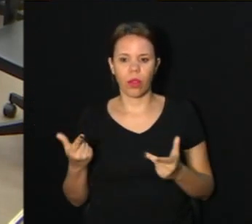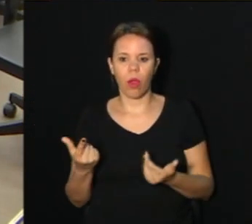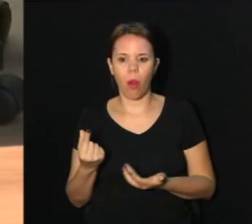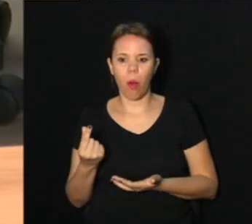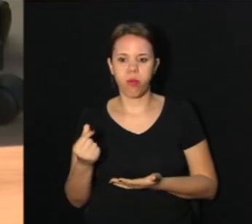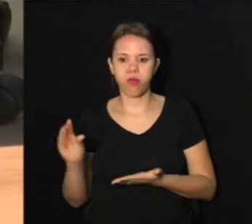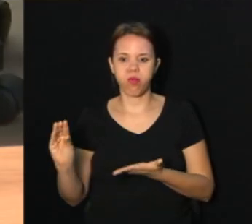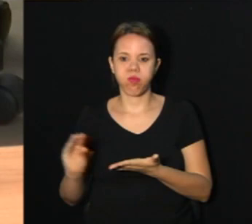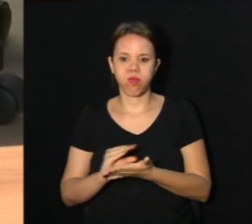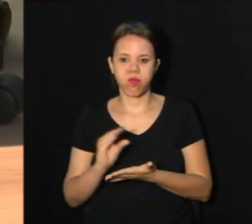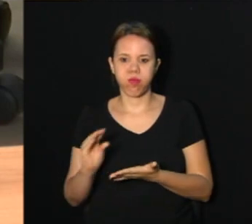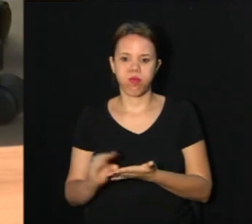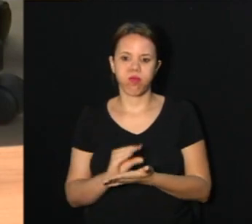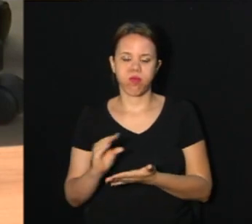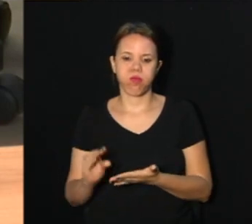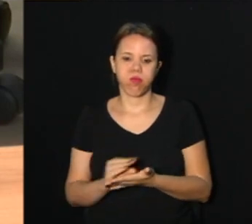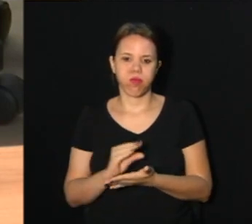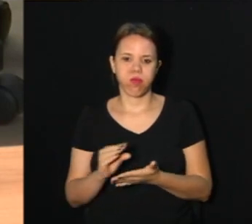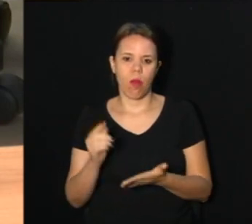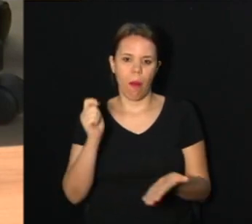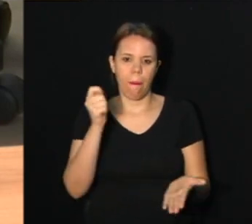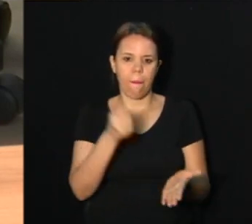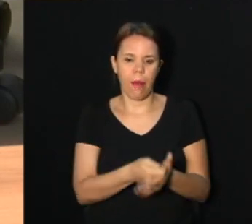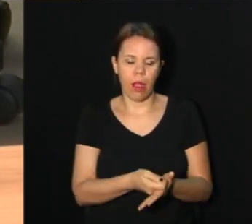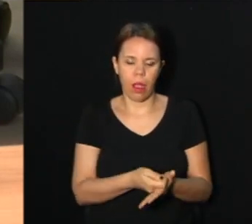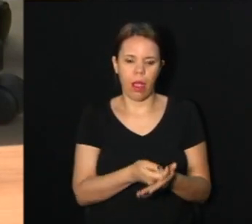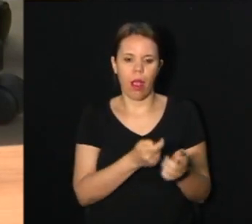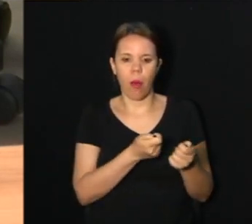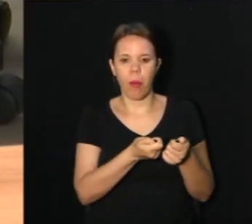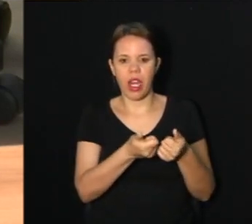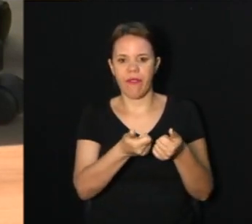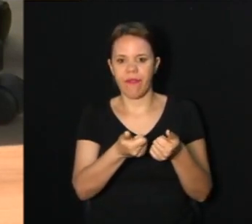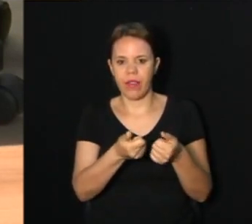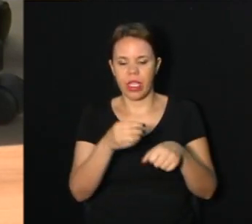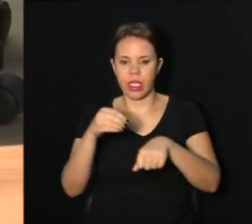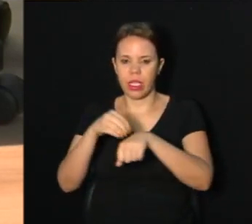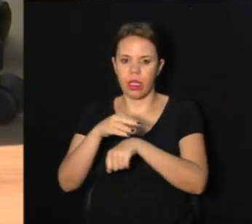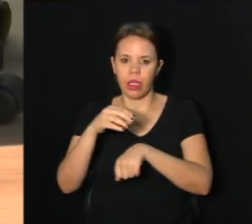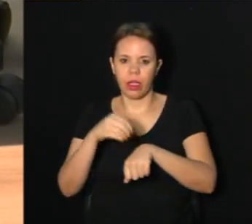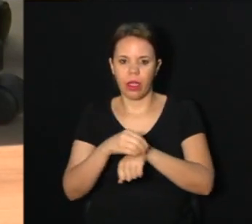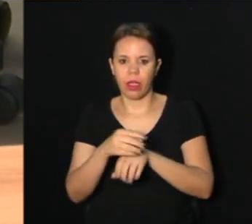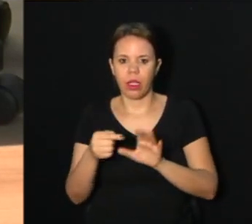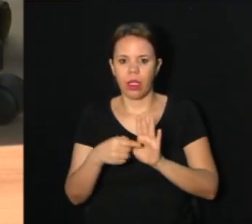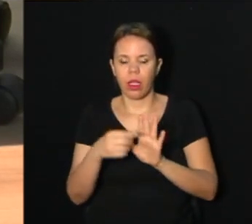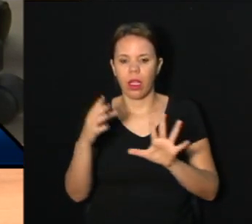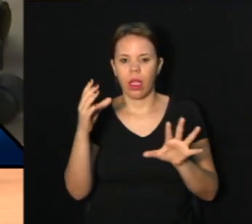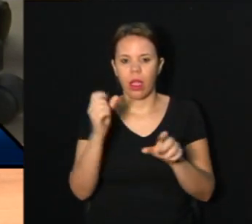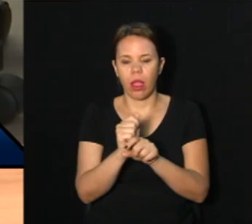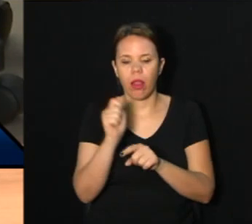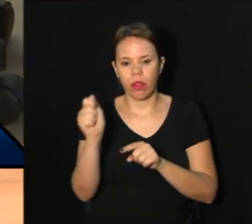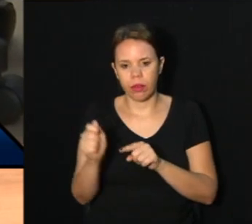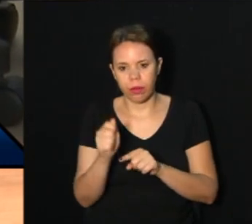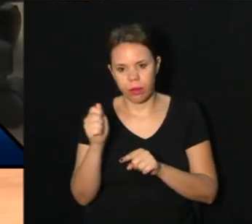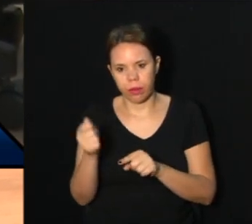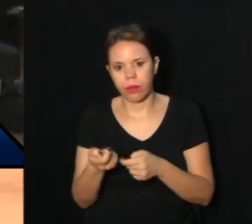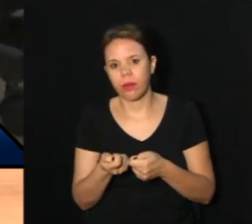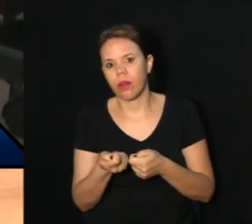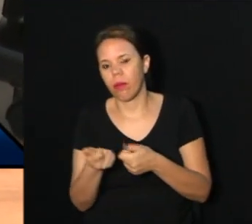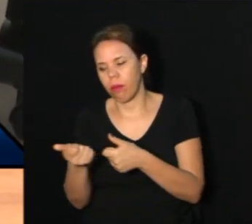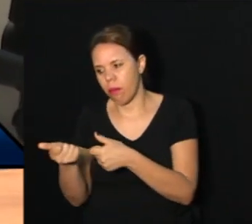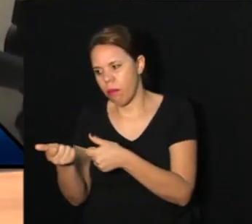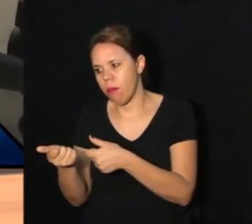verba de sucumbência, ela seria repassada, colocada numa conta da associação, e a associação é